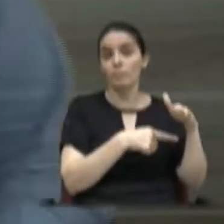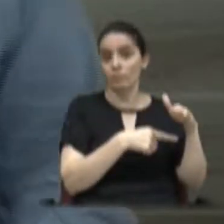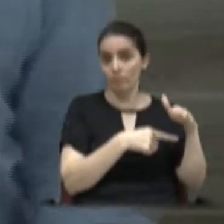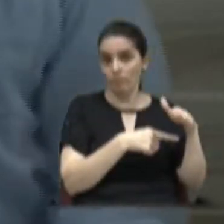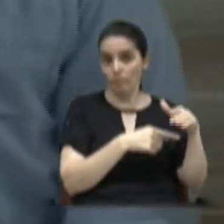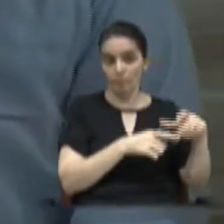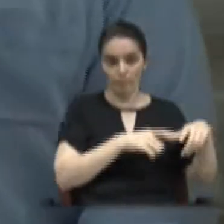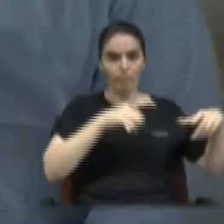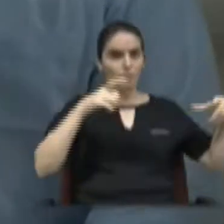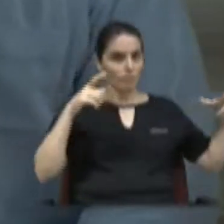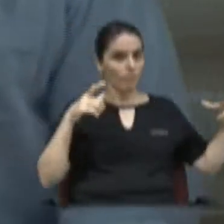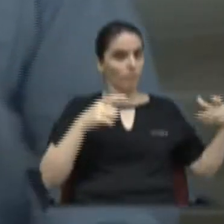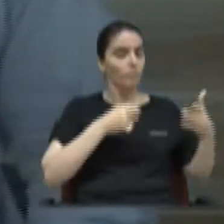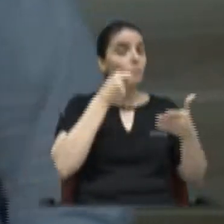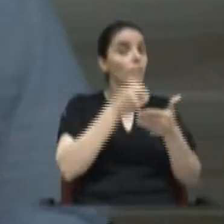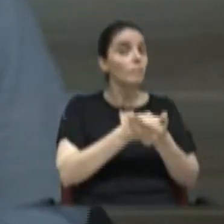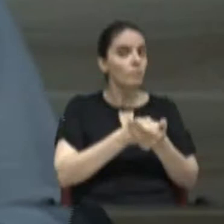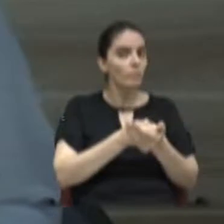no país de imposto?